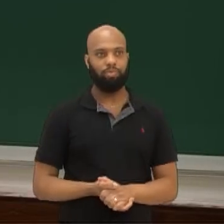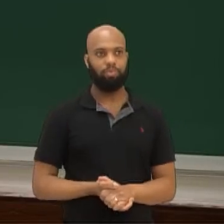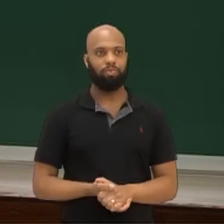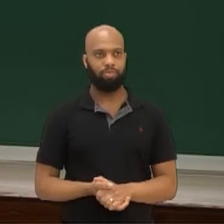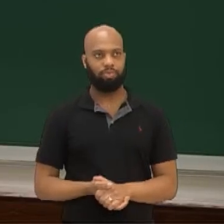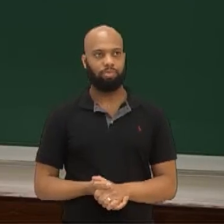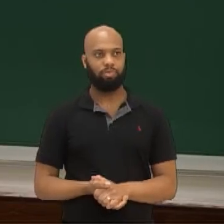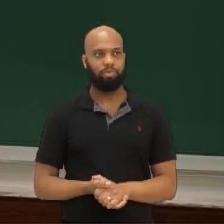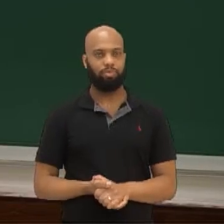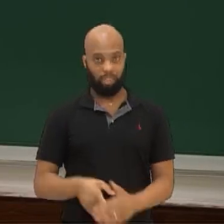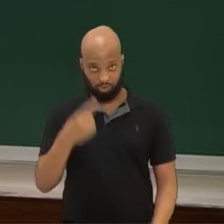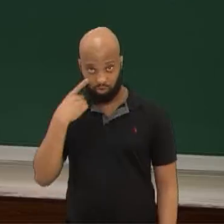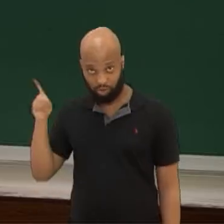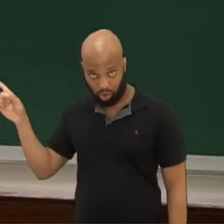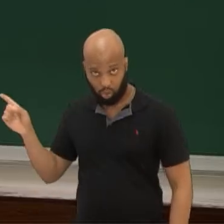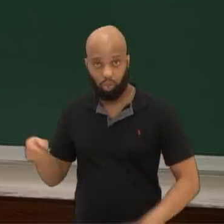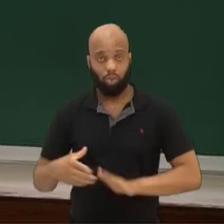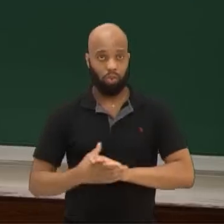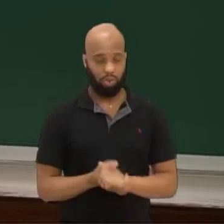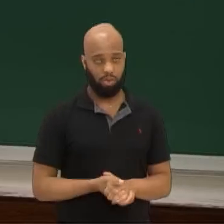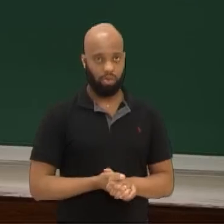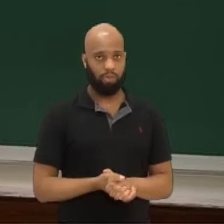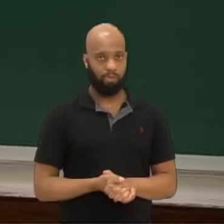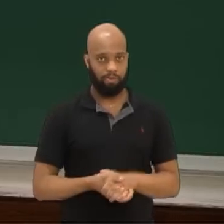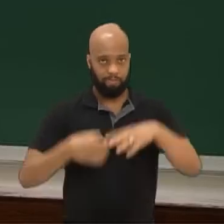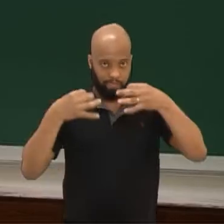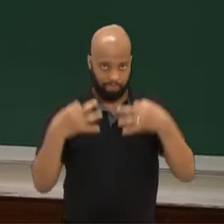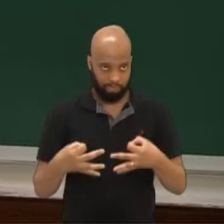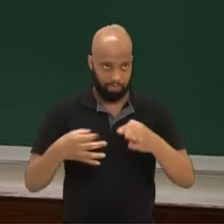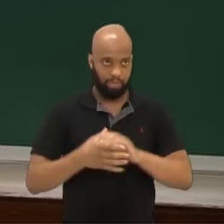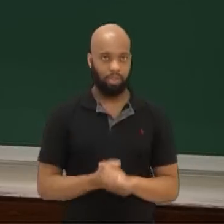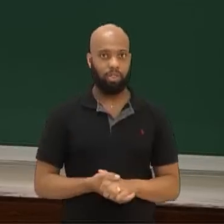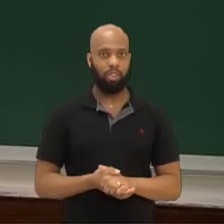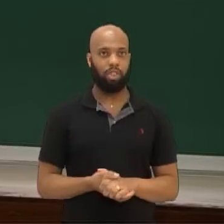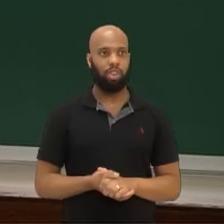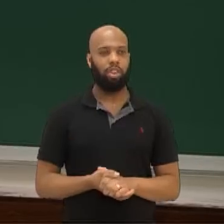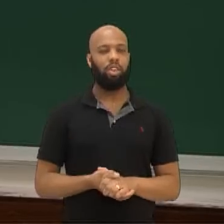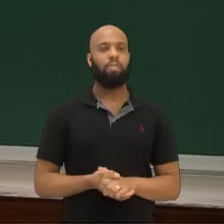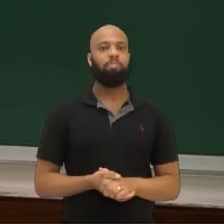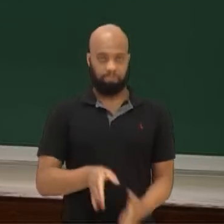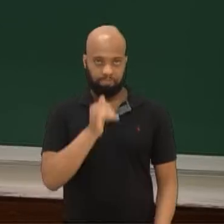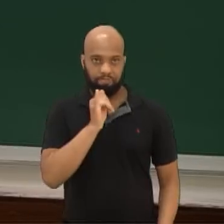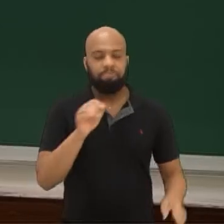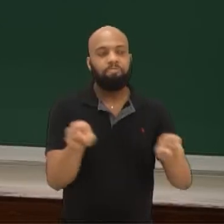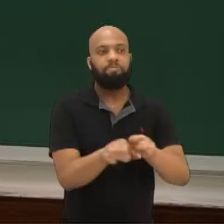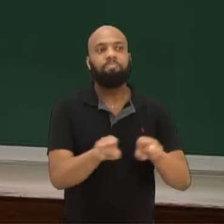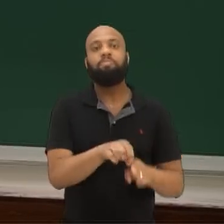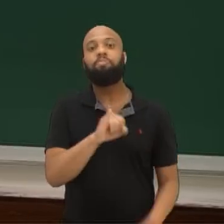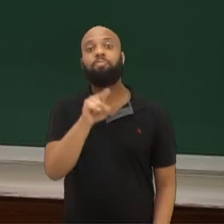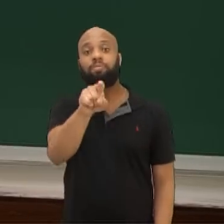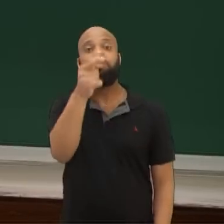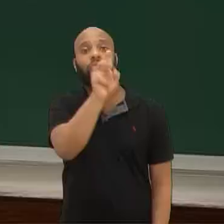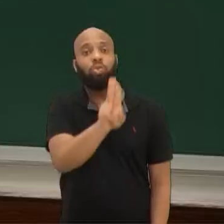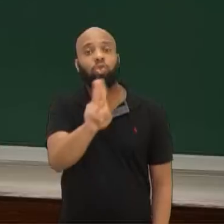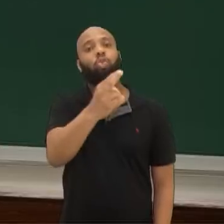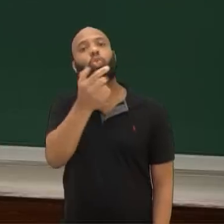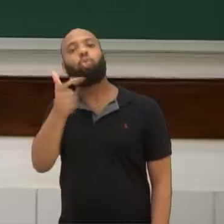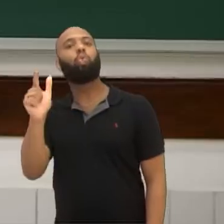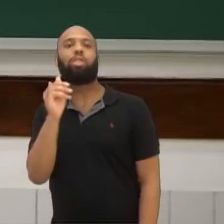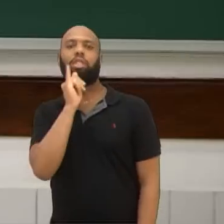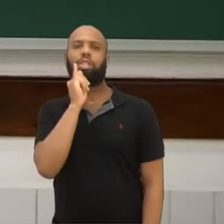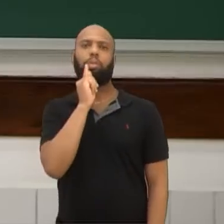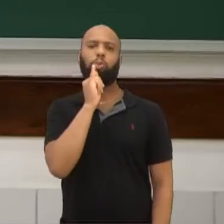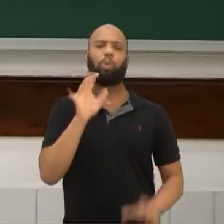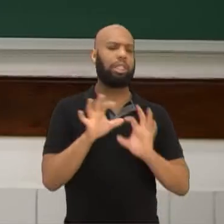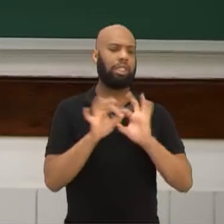menores que 1/4 da volta, certo? Então, também é um exemplo. Se vocês colocaram outros exemplos, não tem problema